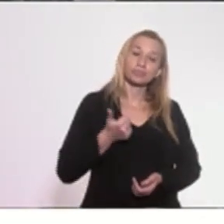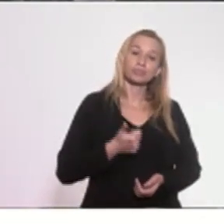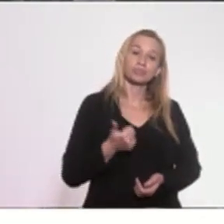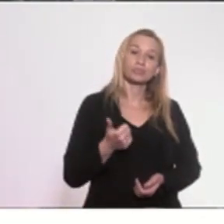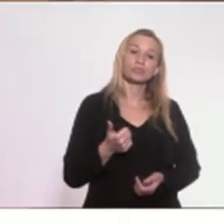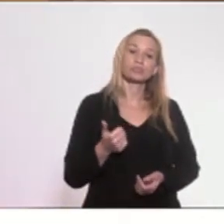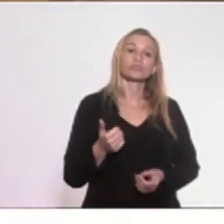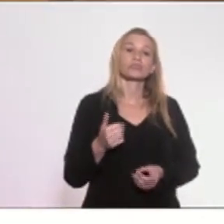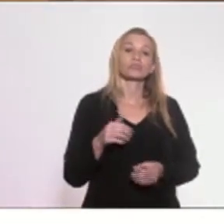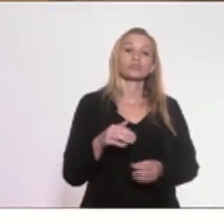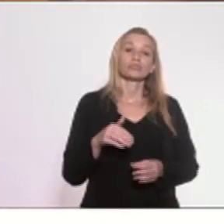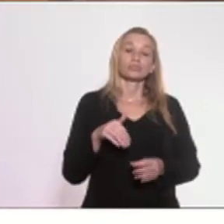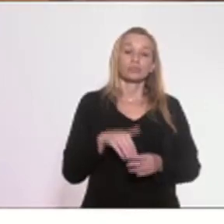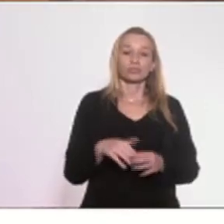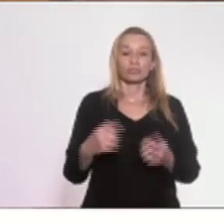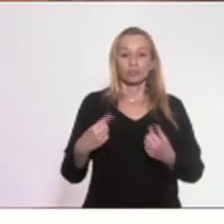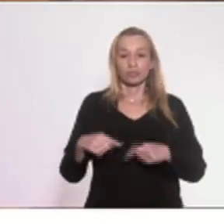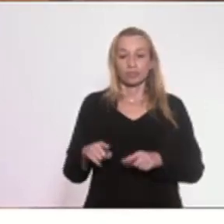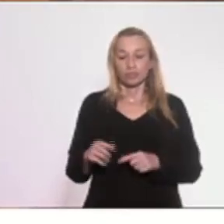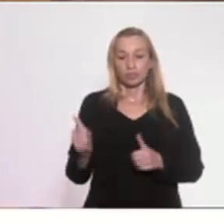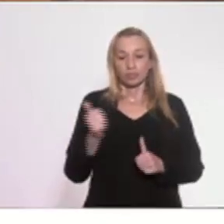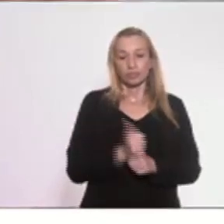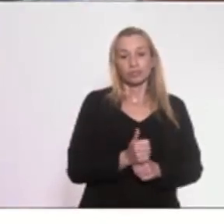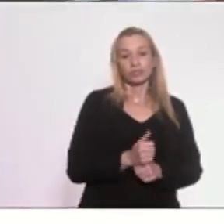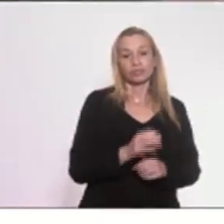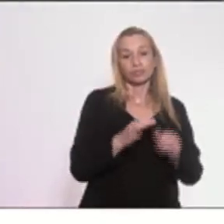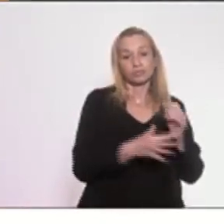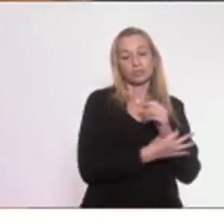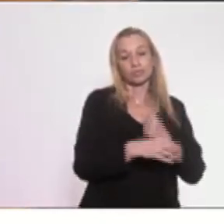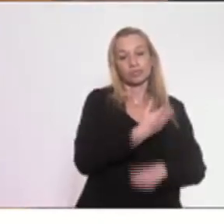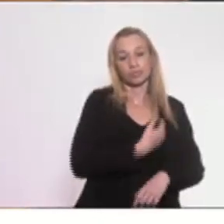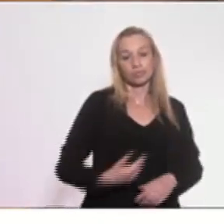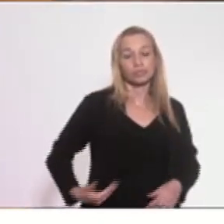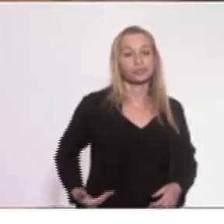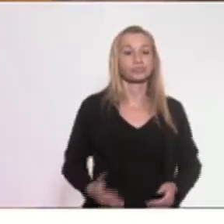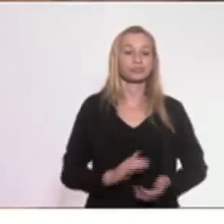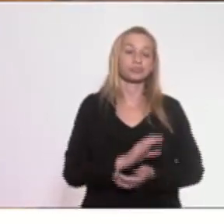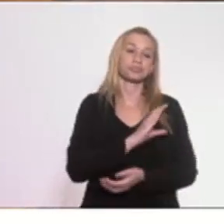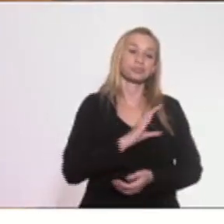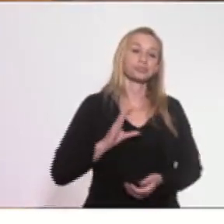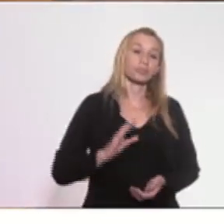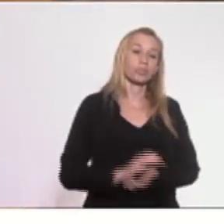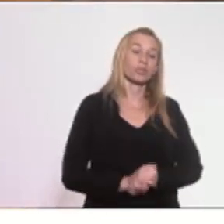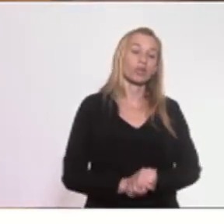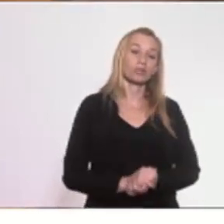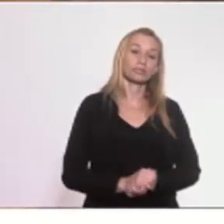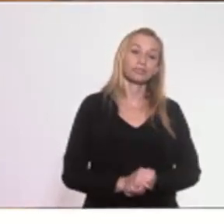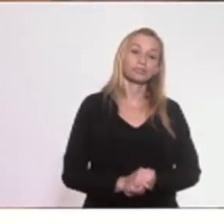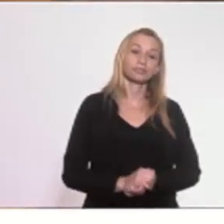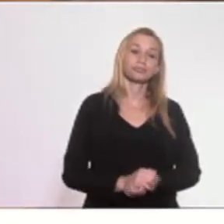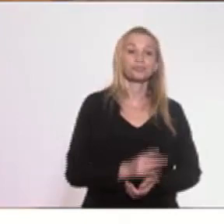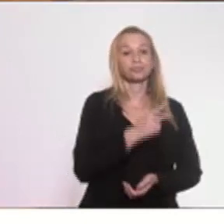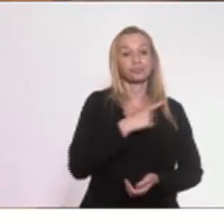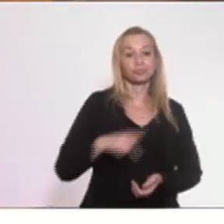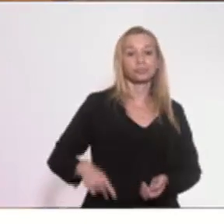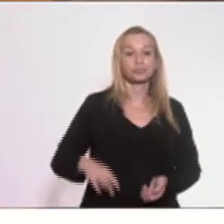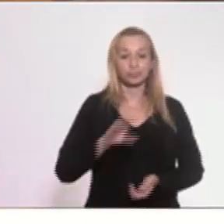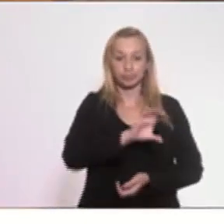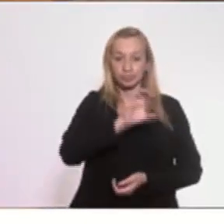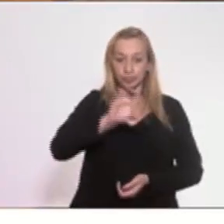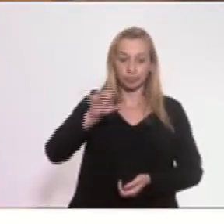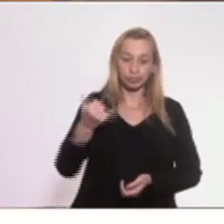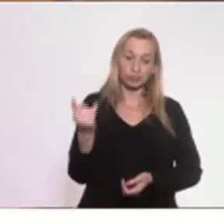substitutivo da Comissão de Segurança Pública. Agora, muito provavelmente, o presidente da CCJ volta